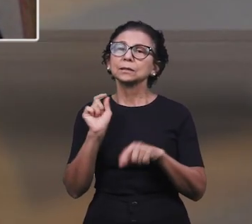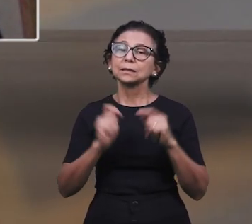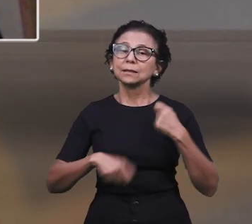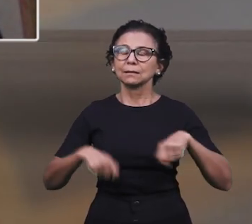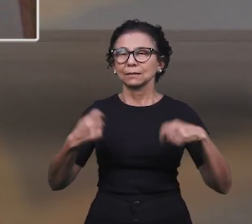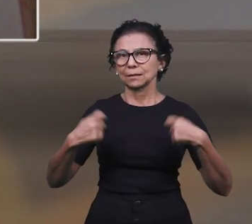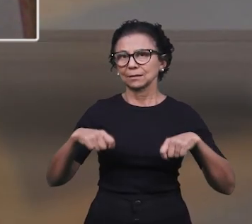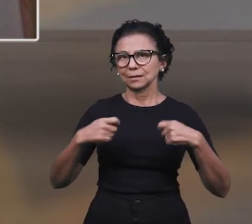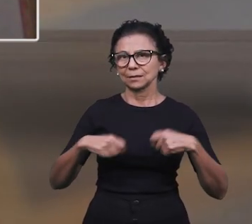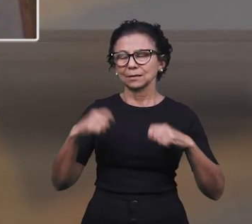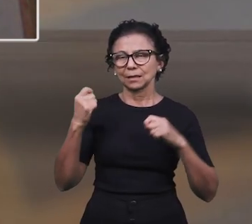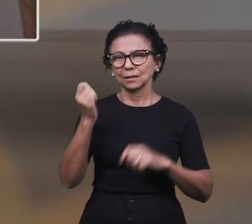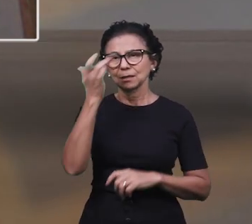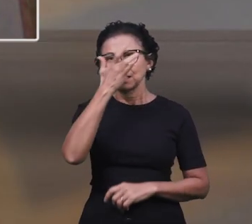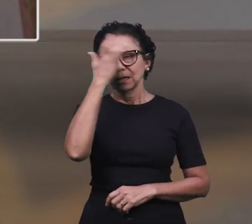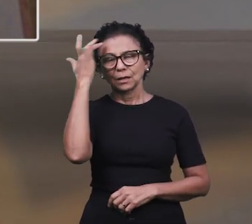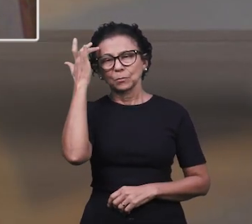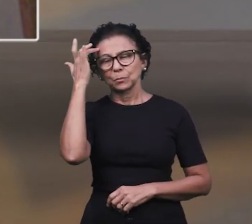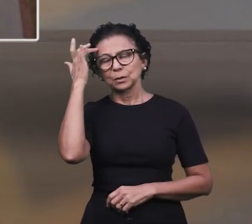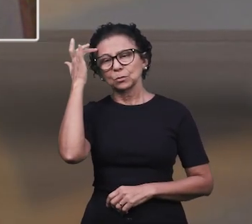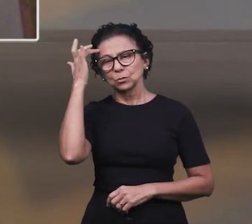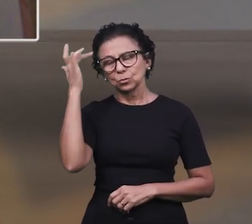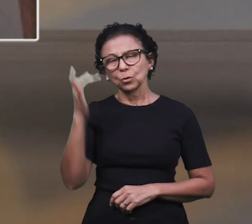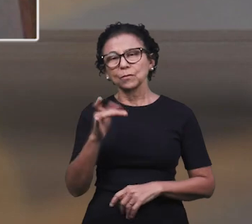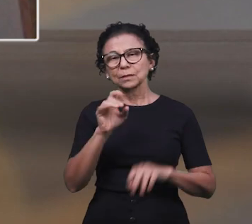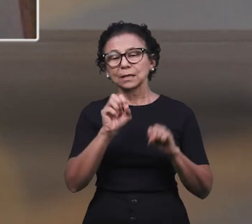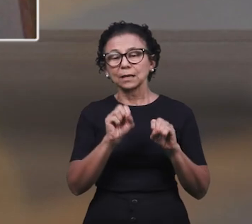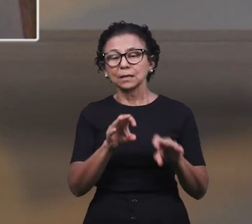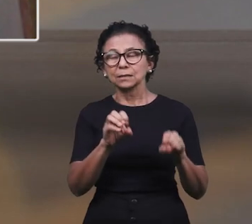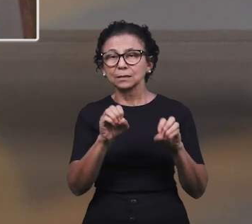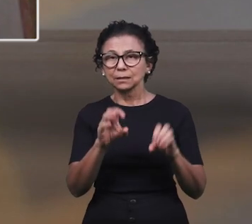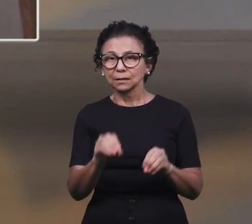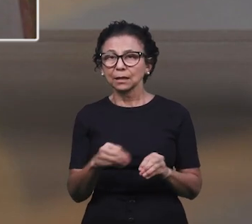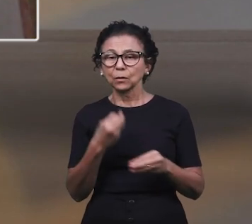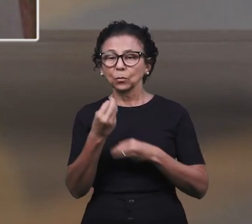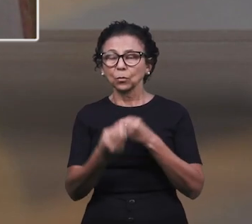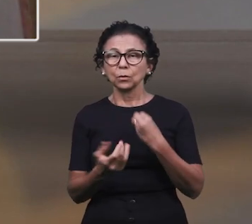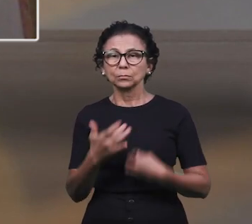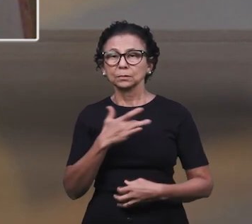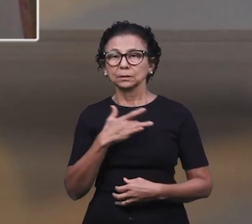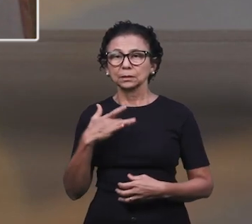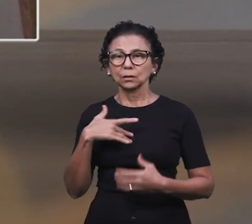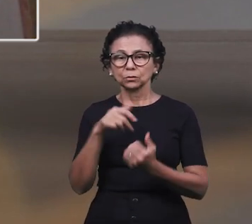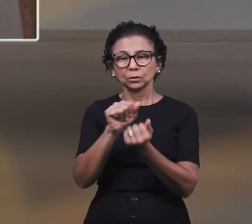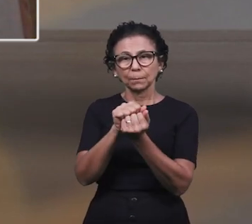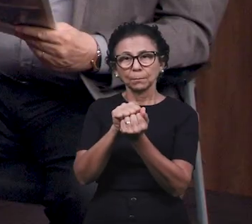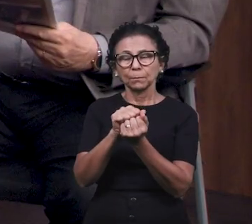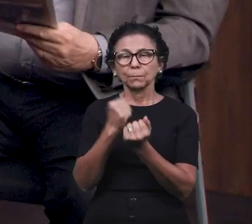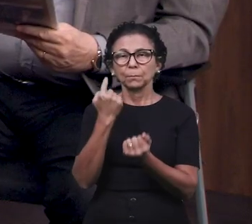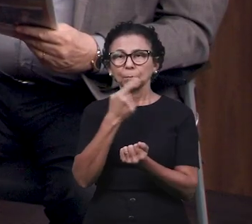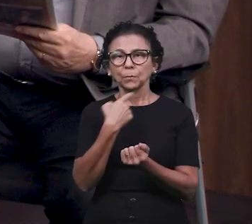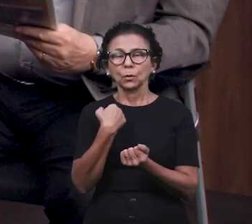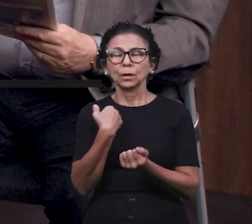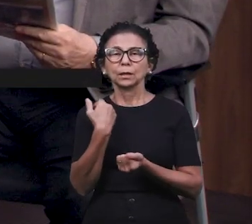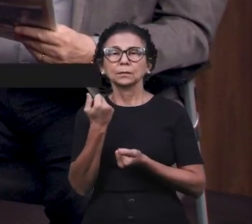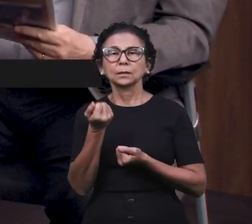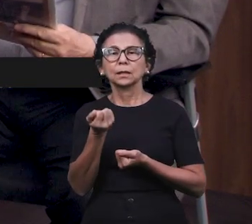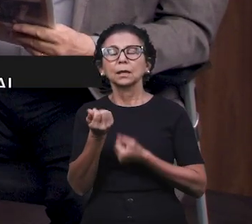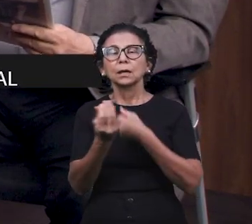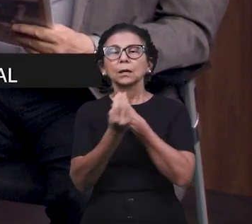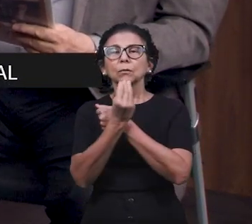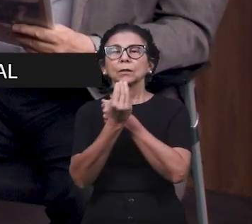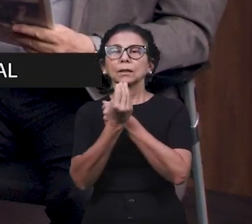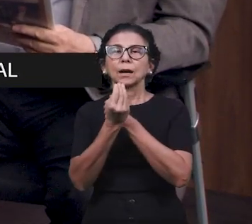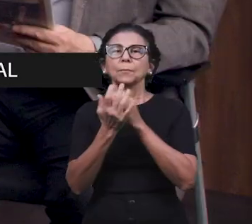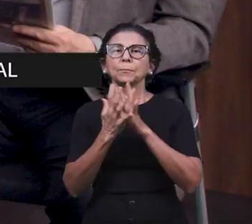necessária e o paciente recebendo todos os critérios de como ele vai cuidar da sua saúde. Perfeito. Vou fazer